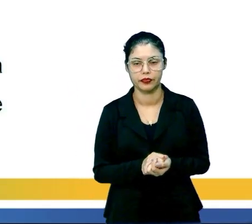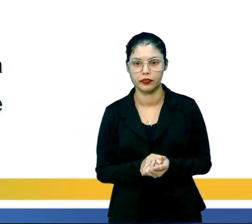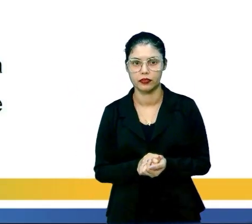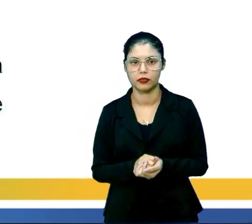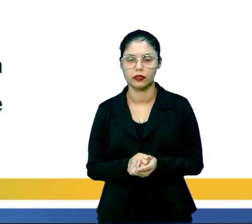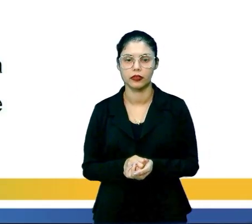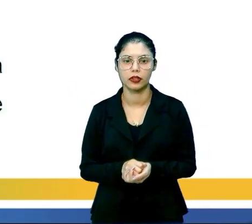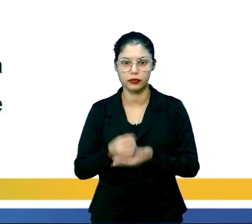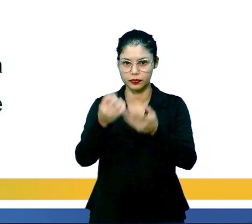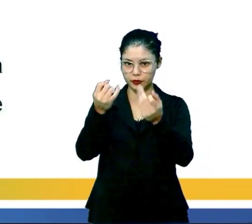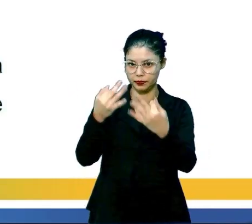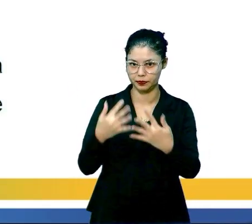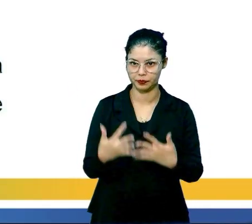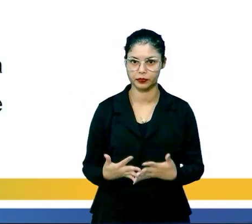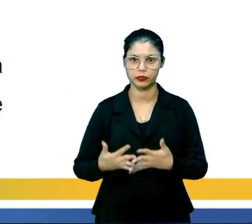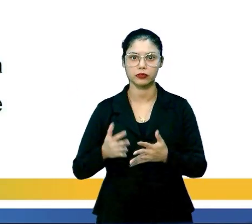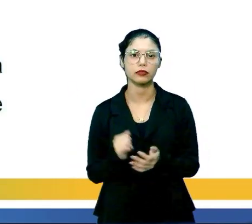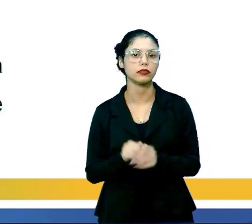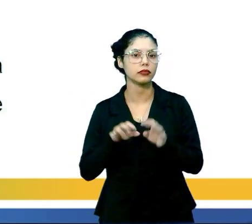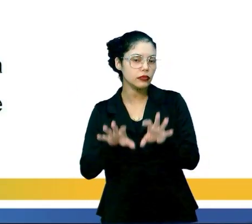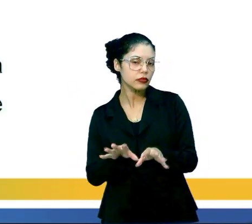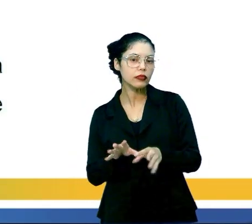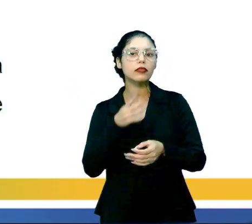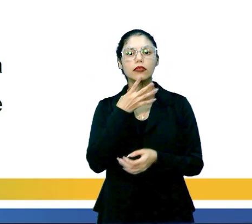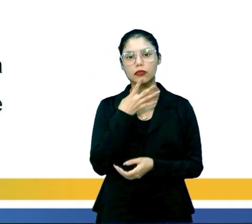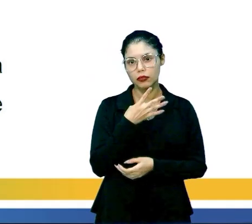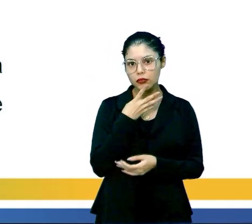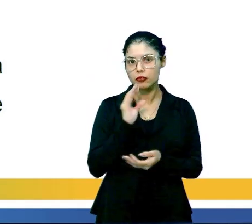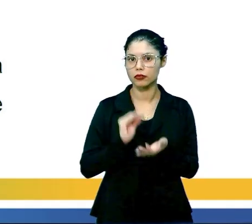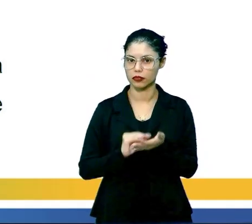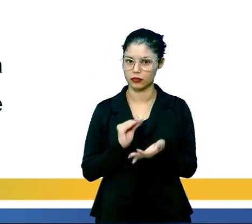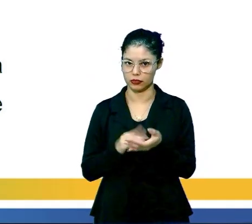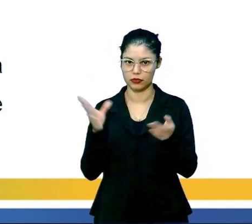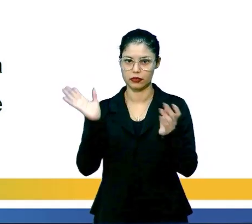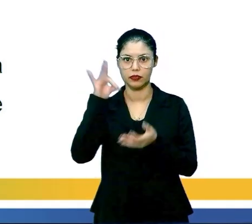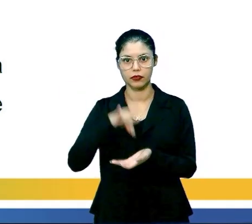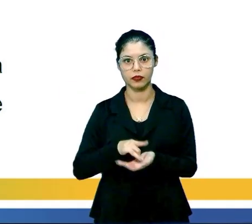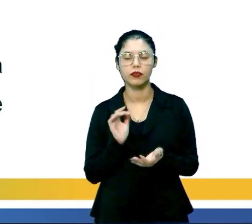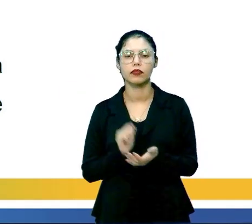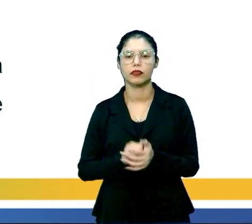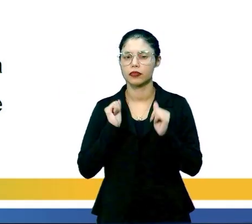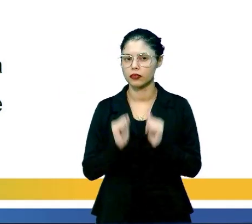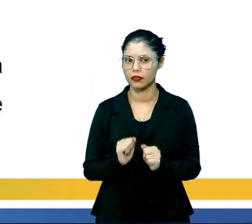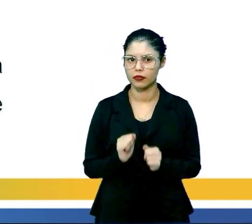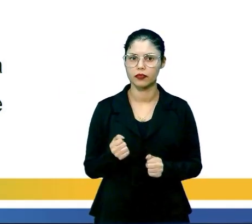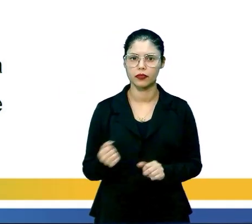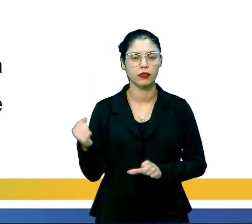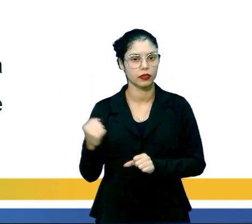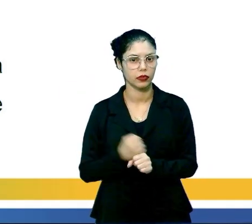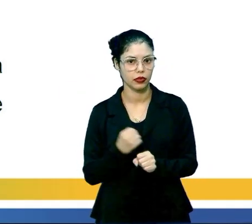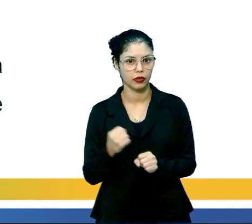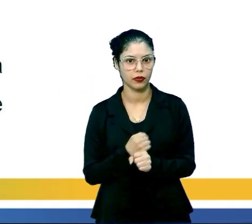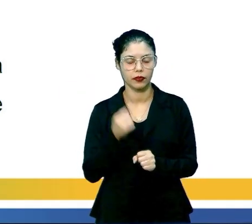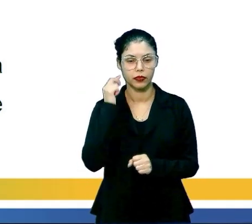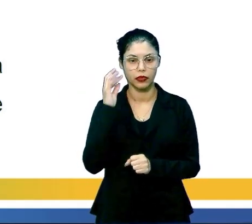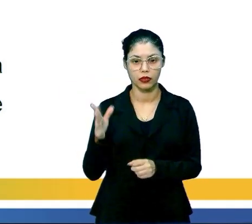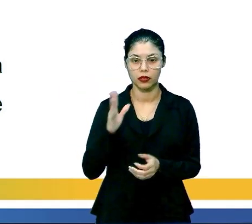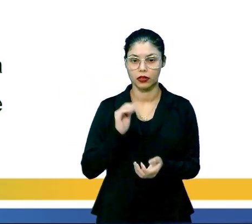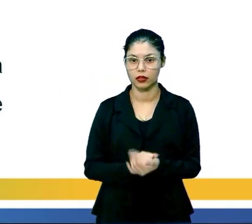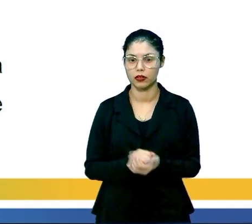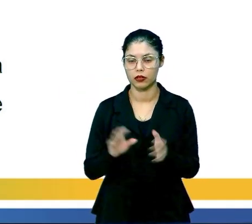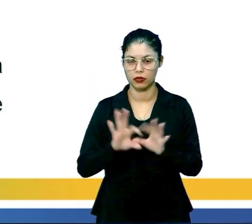ele continua: assim, o desconhecimento dessa realidade permite a construção de uma ilusão de